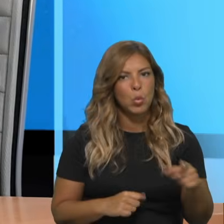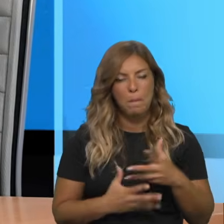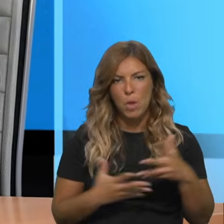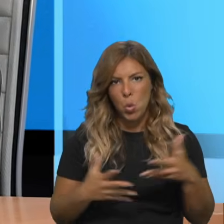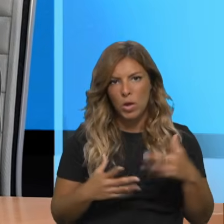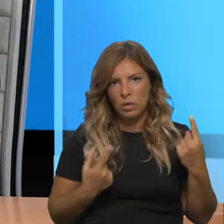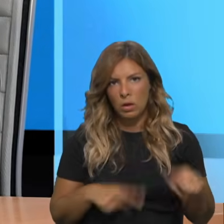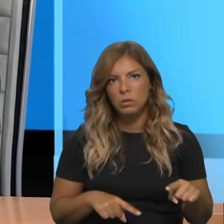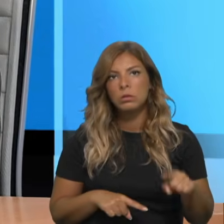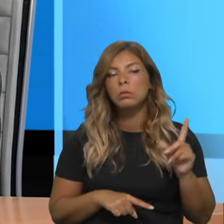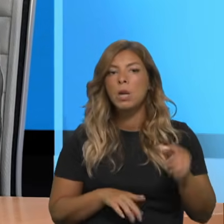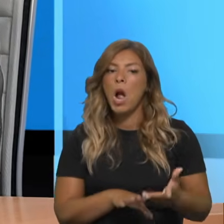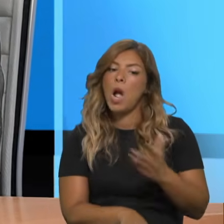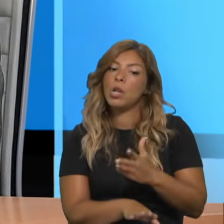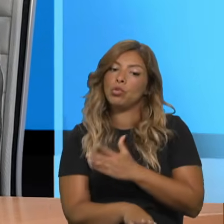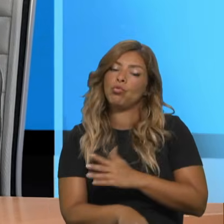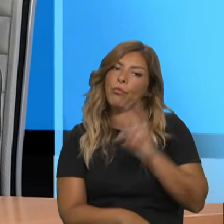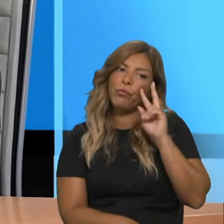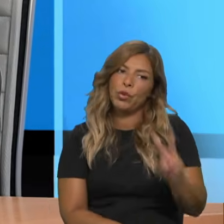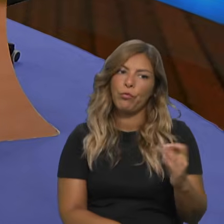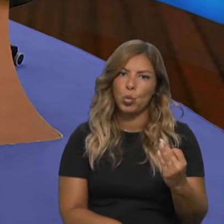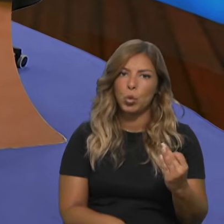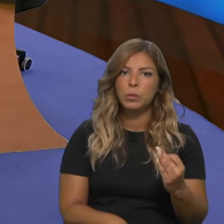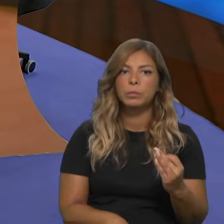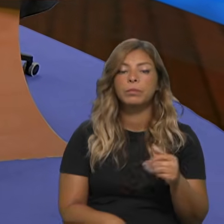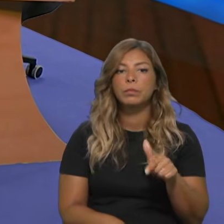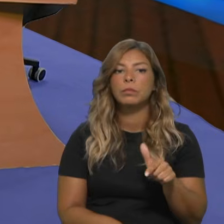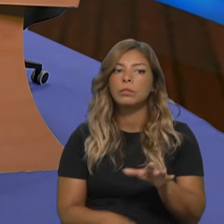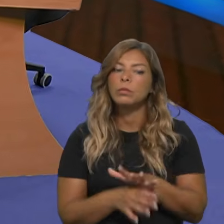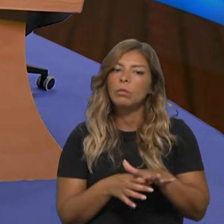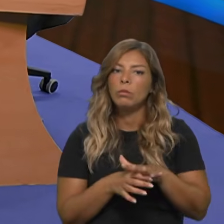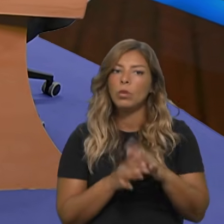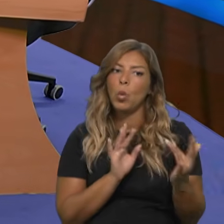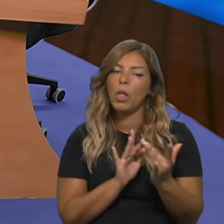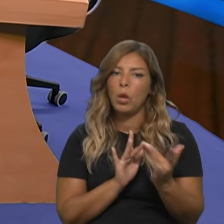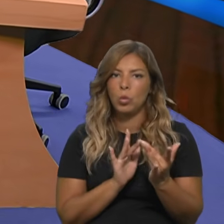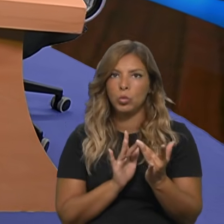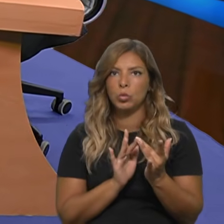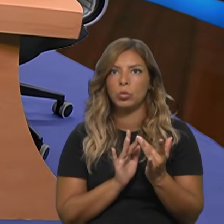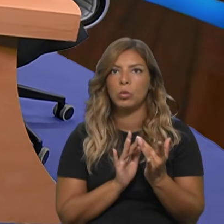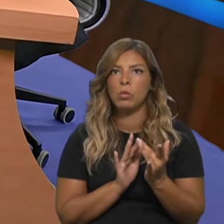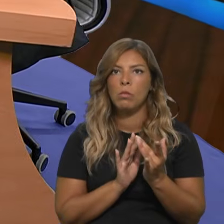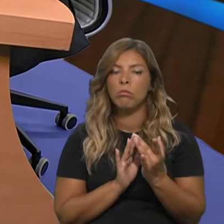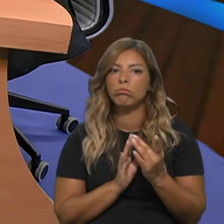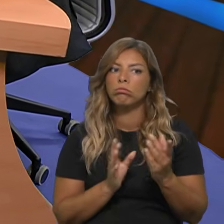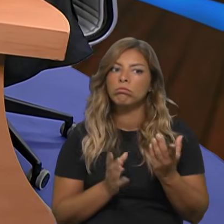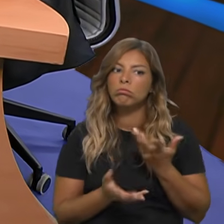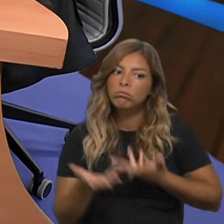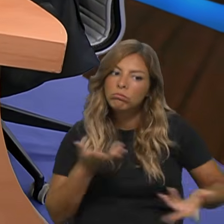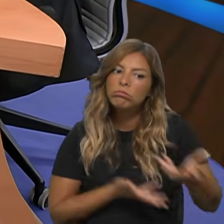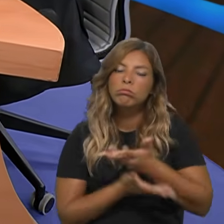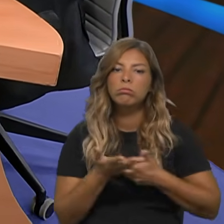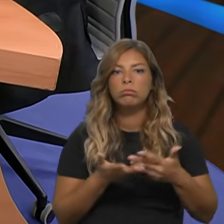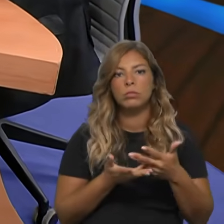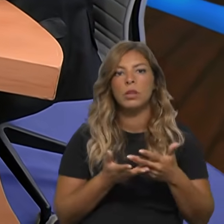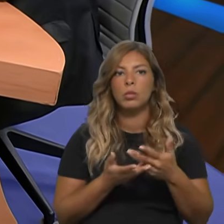se tinha verificado até há pouco tempo era de um contacto, uma harmoniosa convivência entre cristãos e